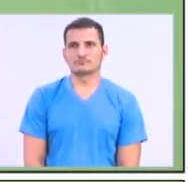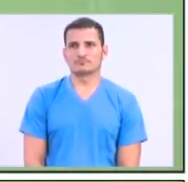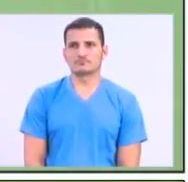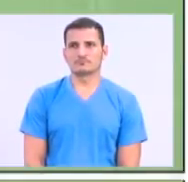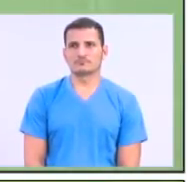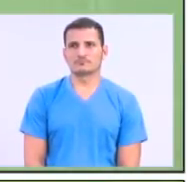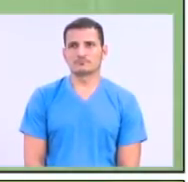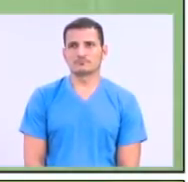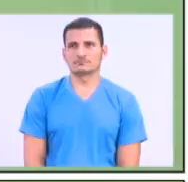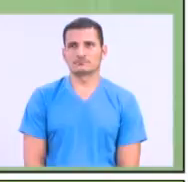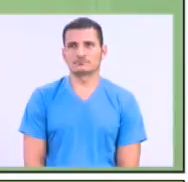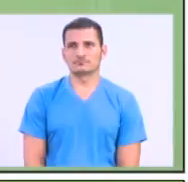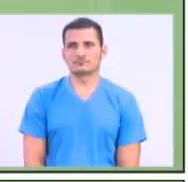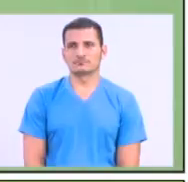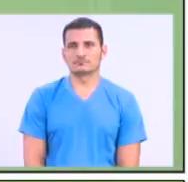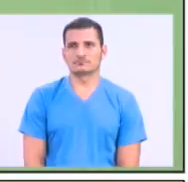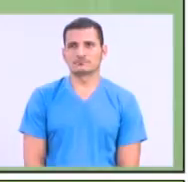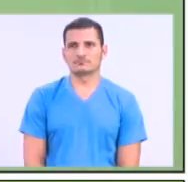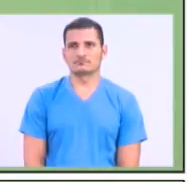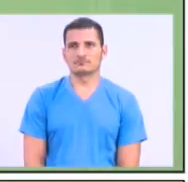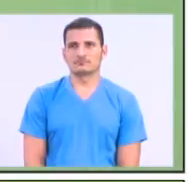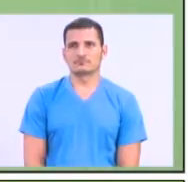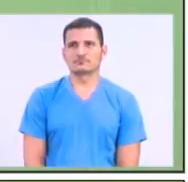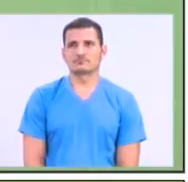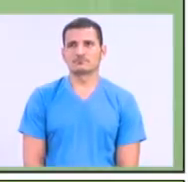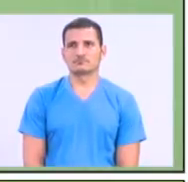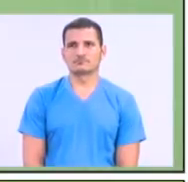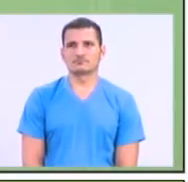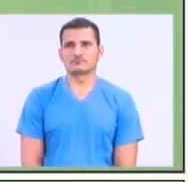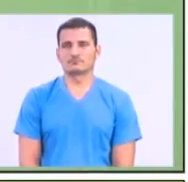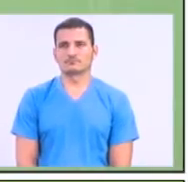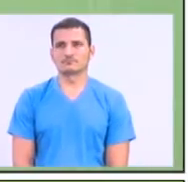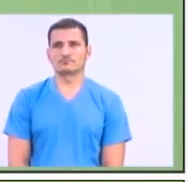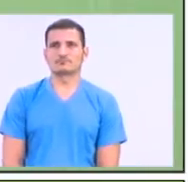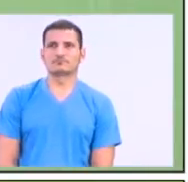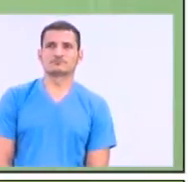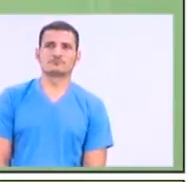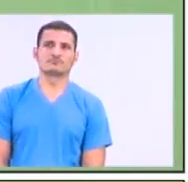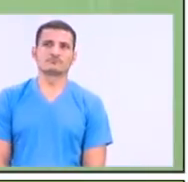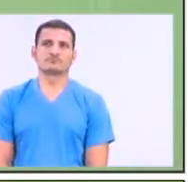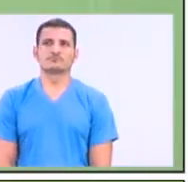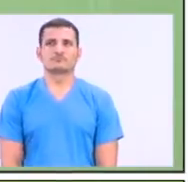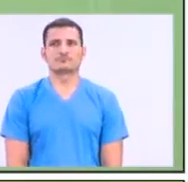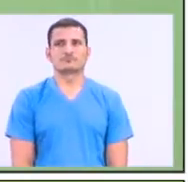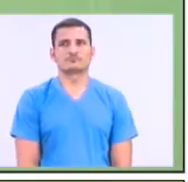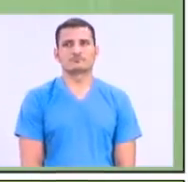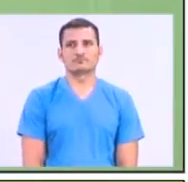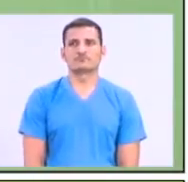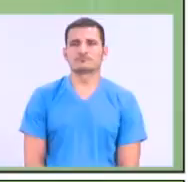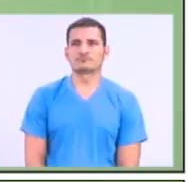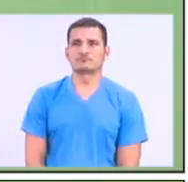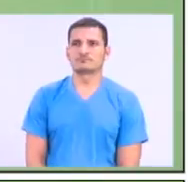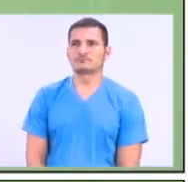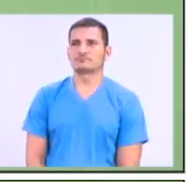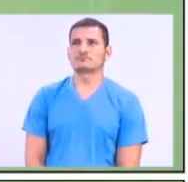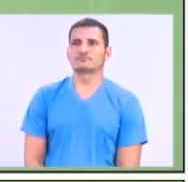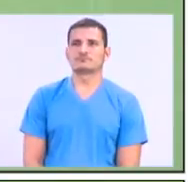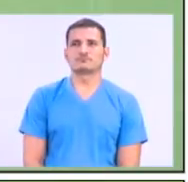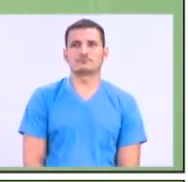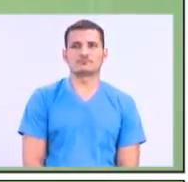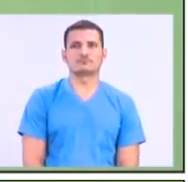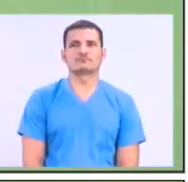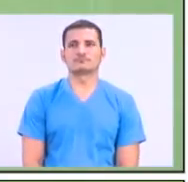declarações de PHP, das tags PHP, e aqui nós temos a estrutura da